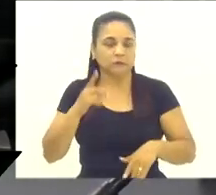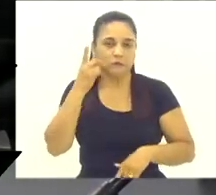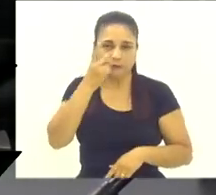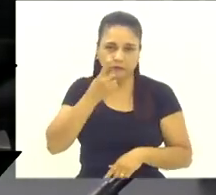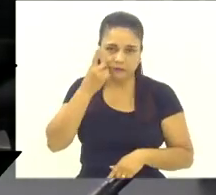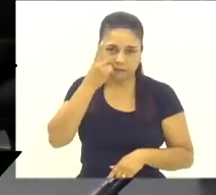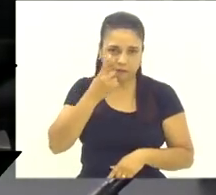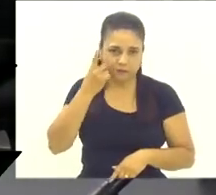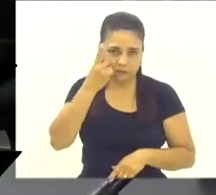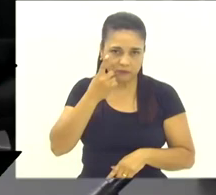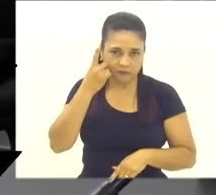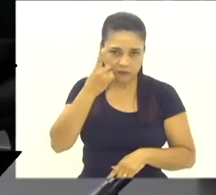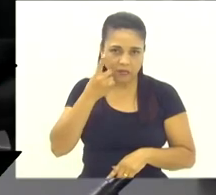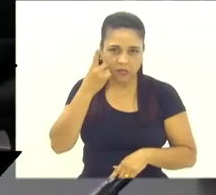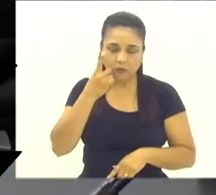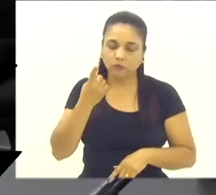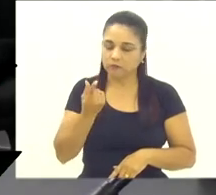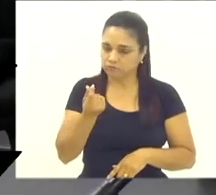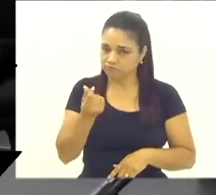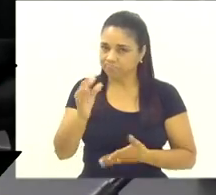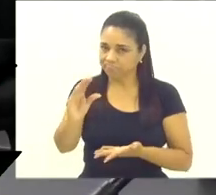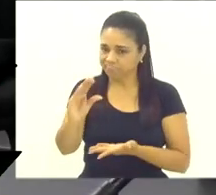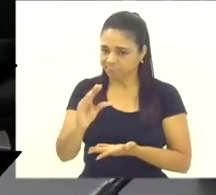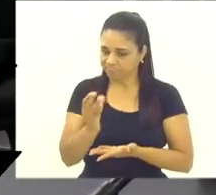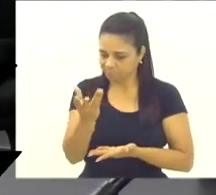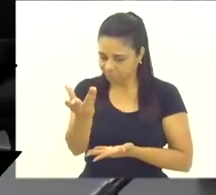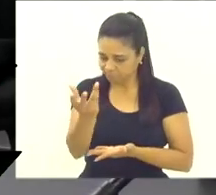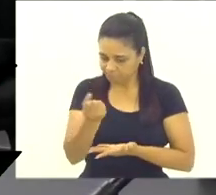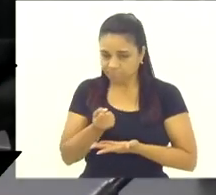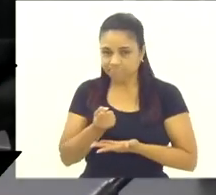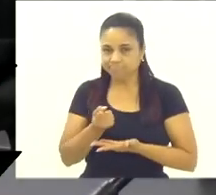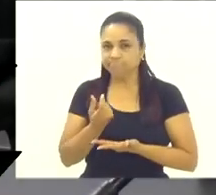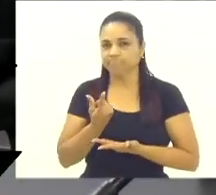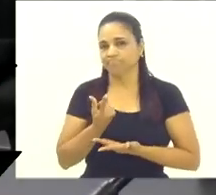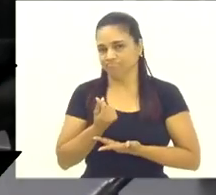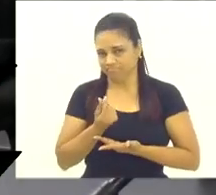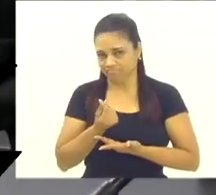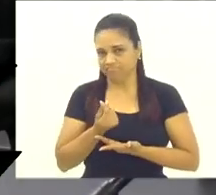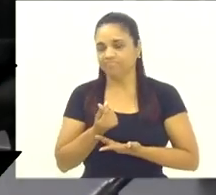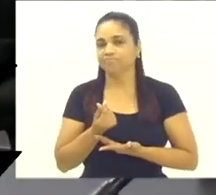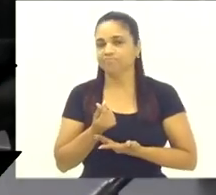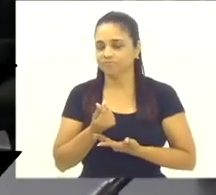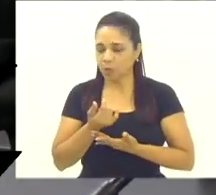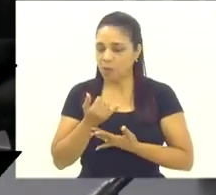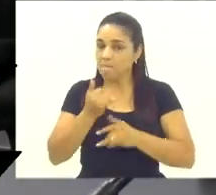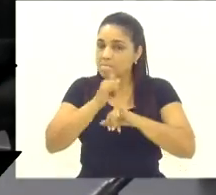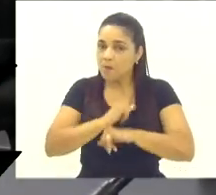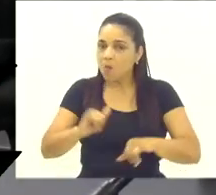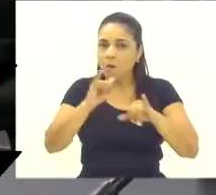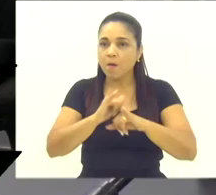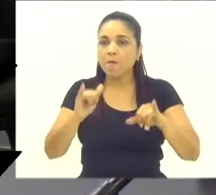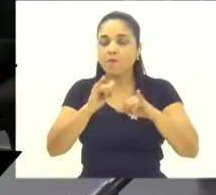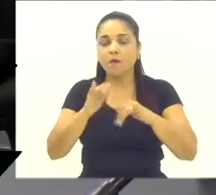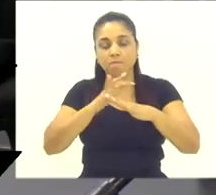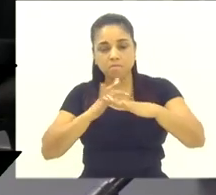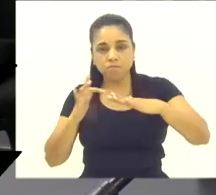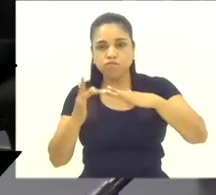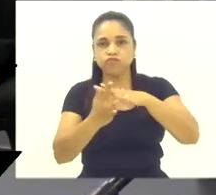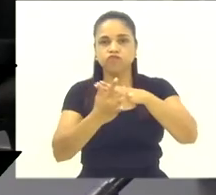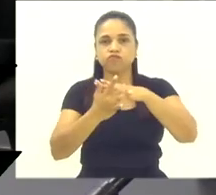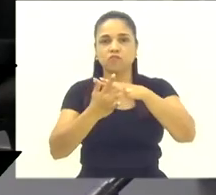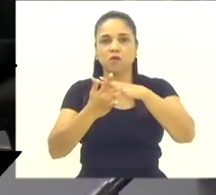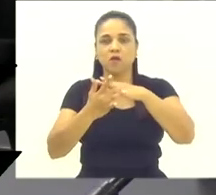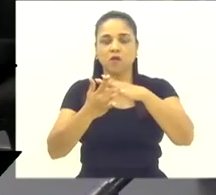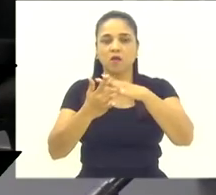é bem alto porque o engajamento é muito grande né justamente porque dissemina esse tipo de